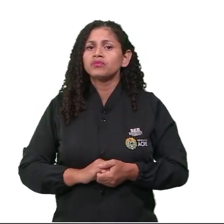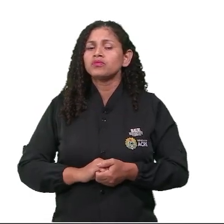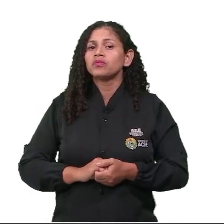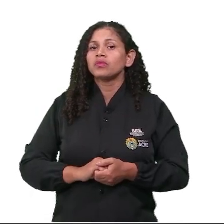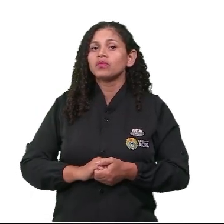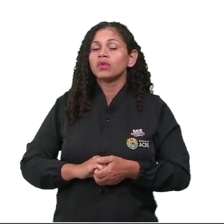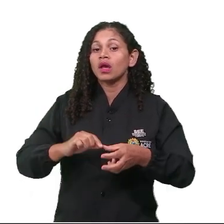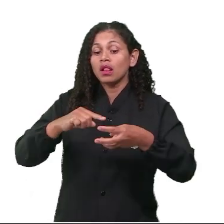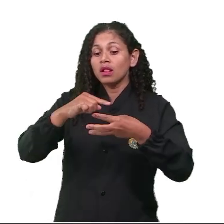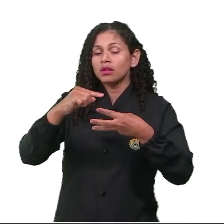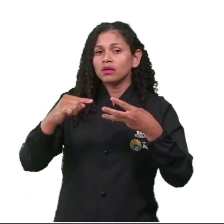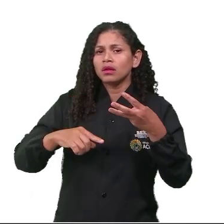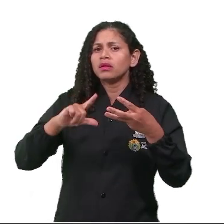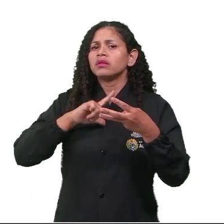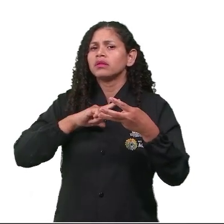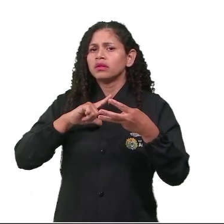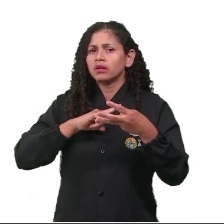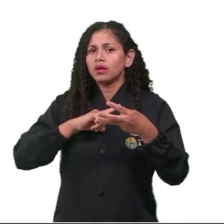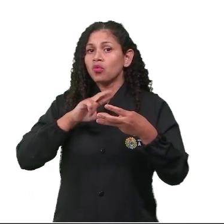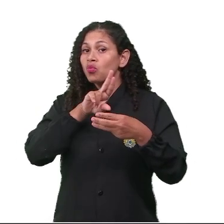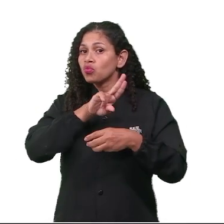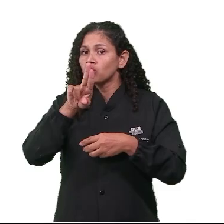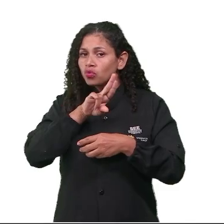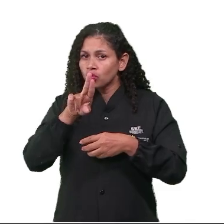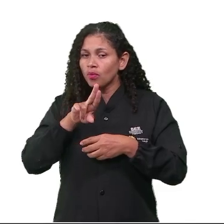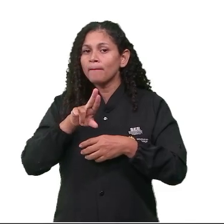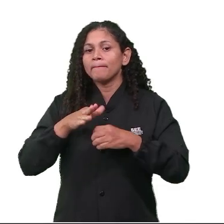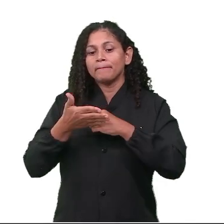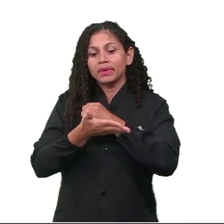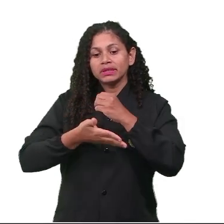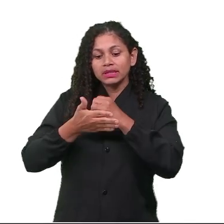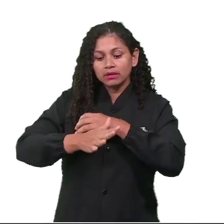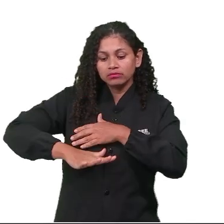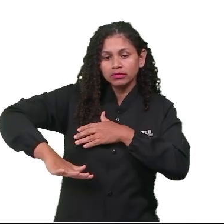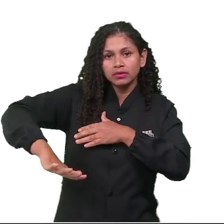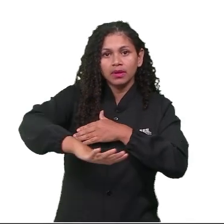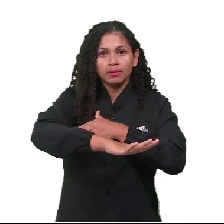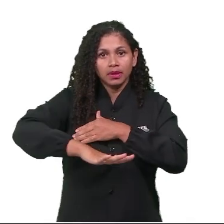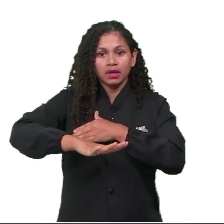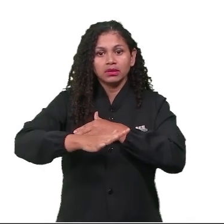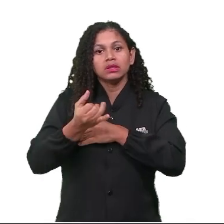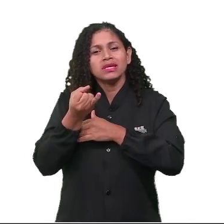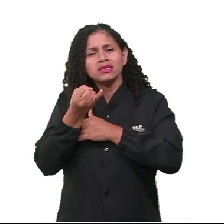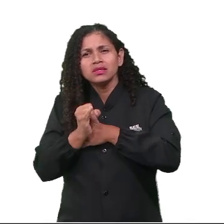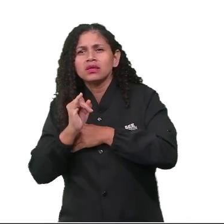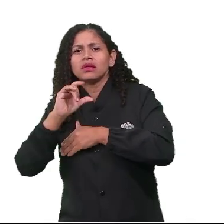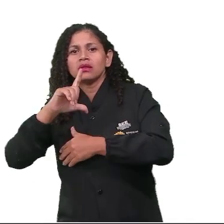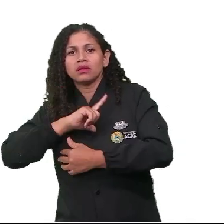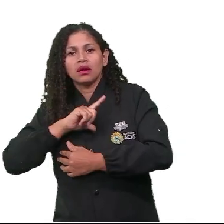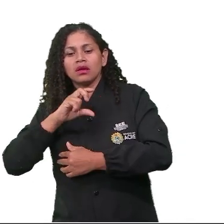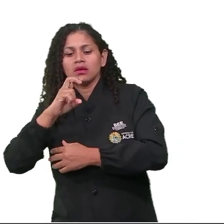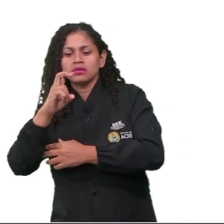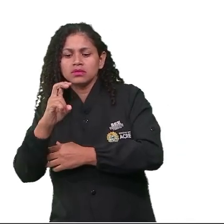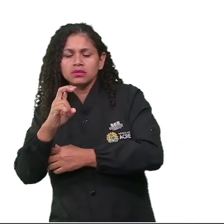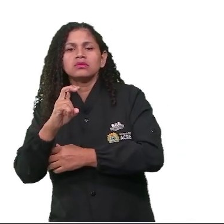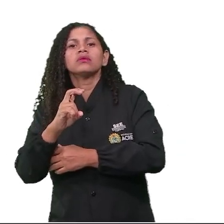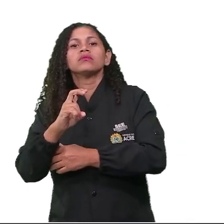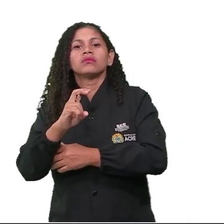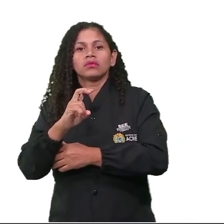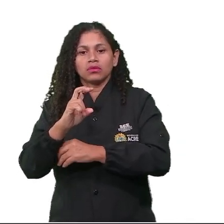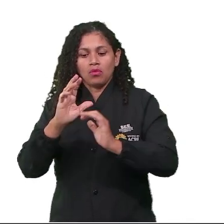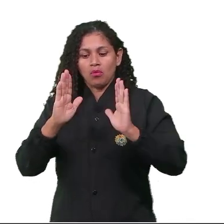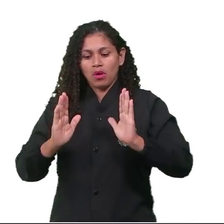acordo com o formato da sua base. Se a base for um pentágono, por exemplo, ele será um prisma de base